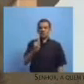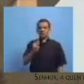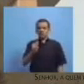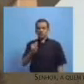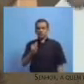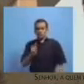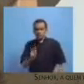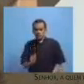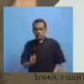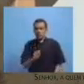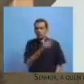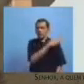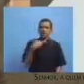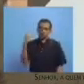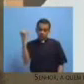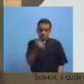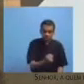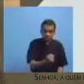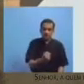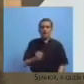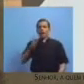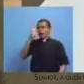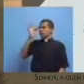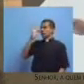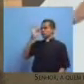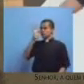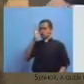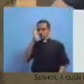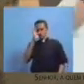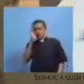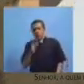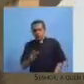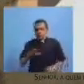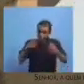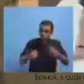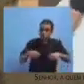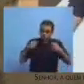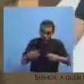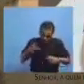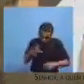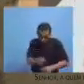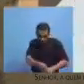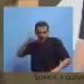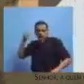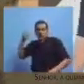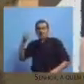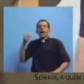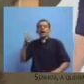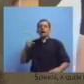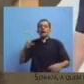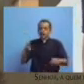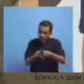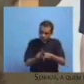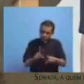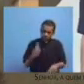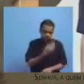Jesus diz que virá esse vento, que virá essa chuva. Então a primeira dimensão desse batismo, que molha até as